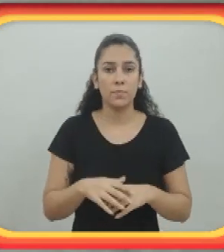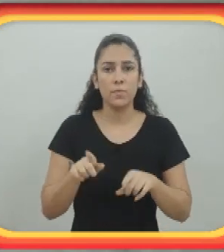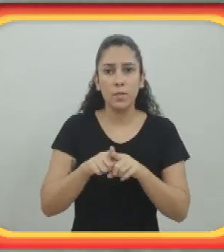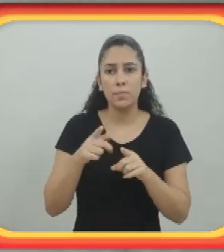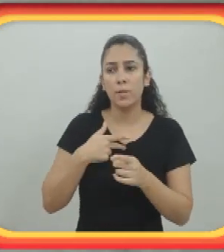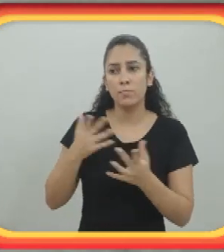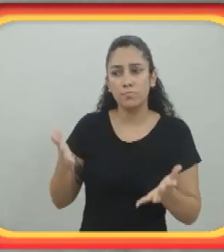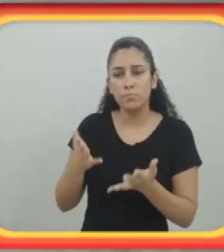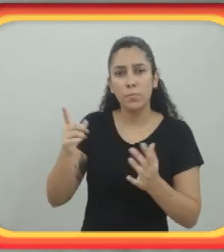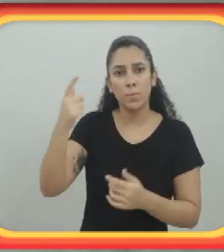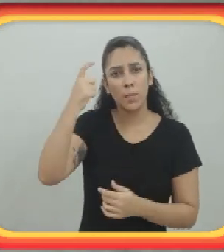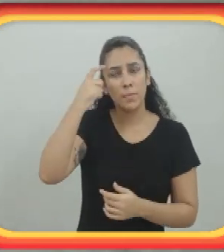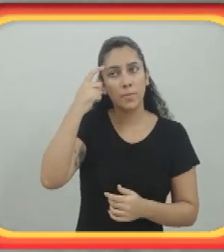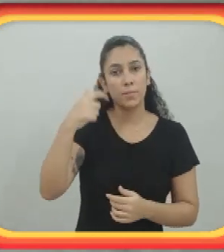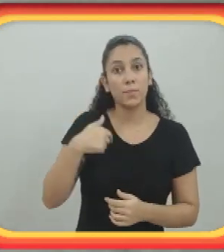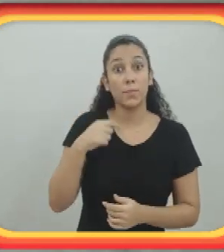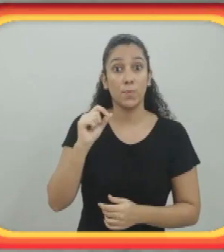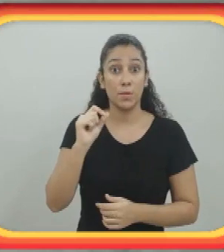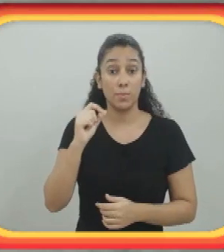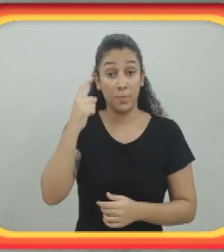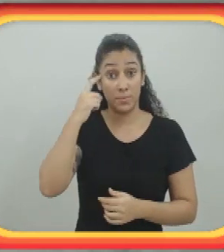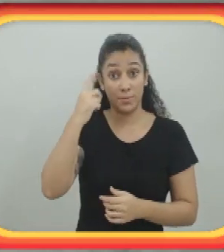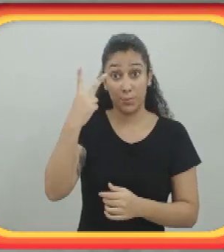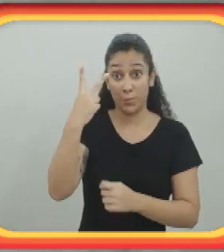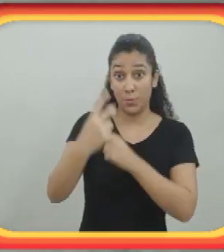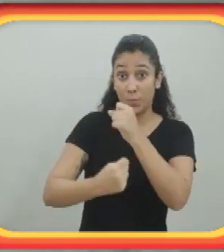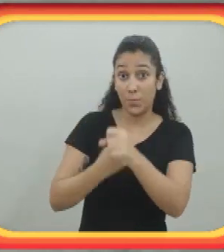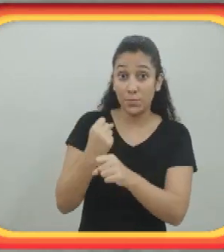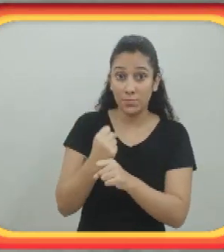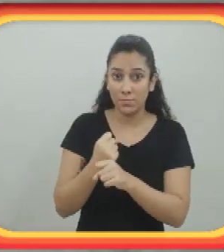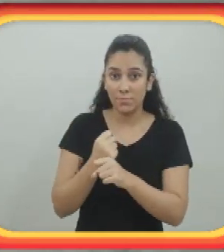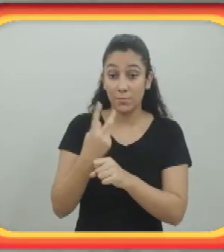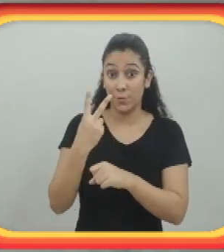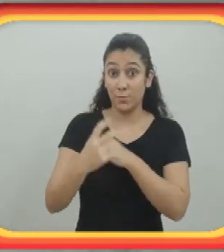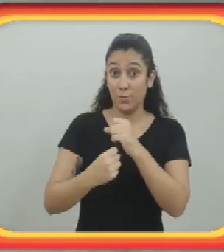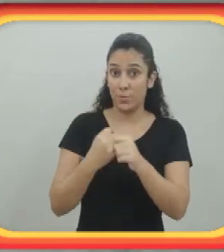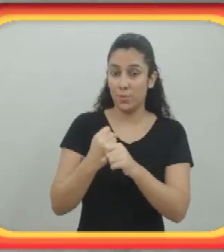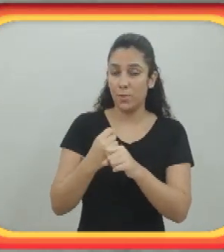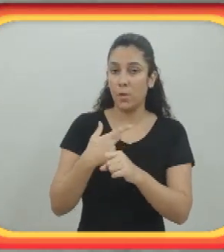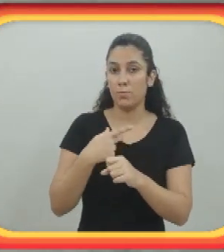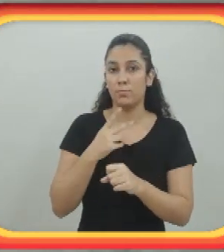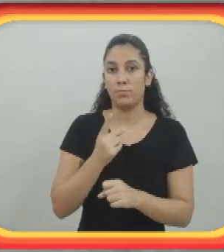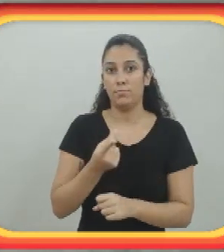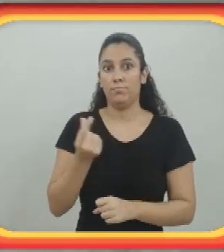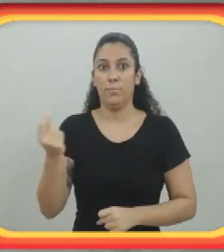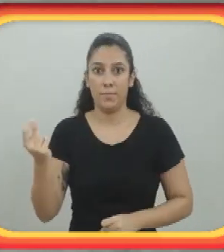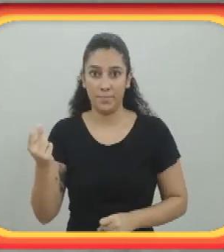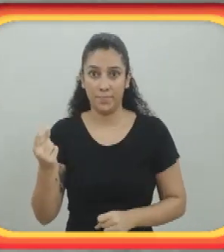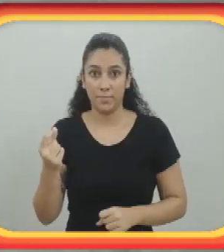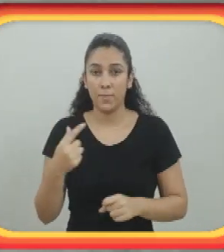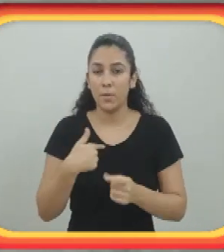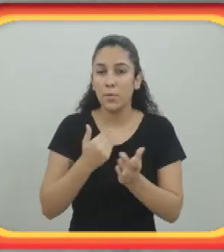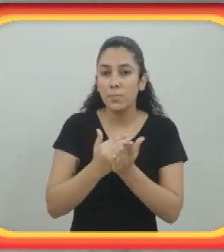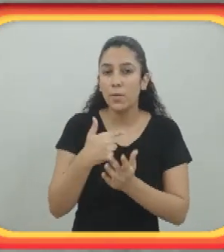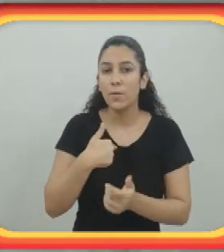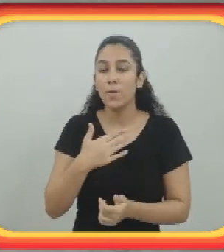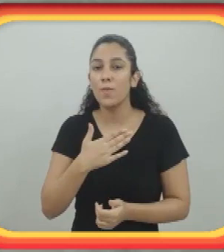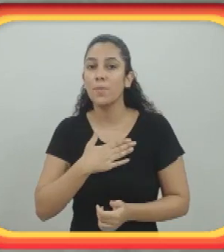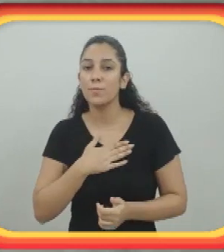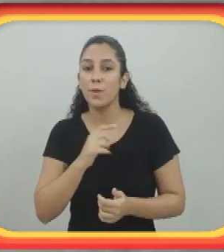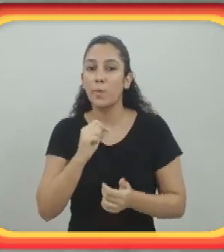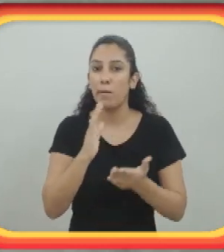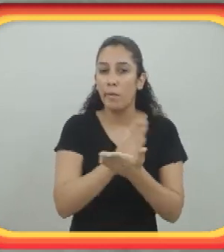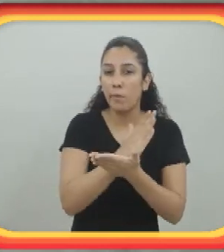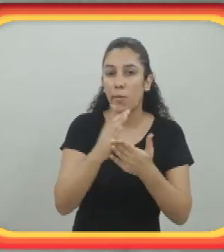certo, sabe? Vamos embora que vai dar certo. Mas mantive na minha cabeça a ideia de com